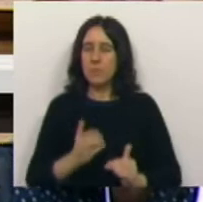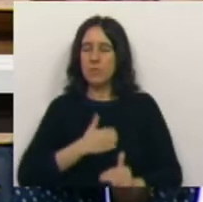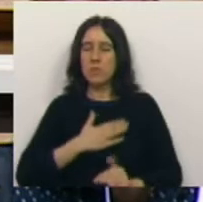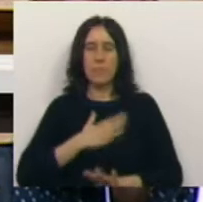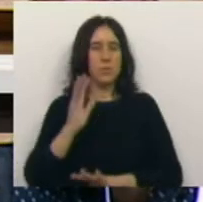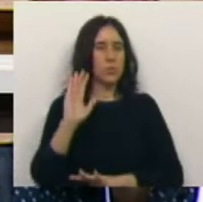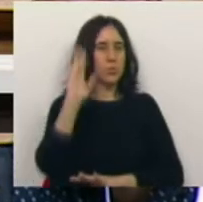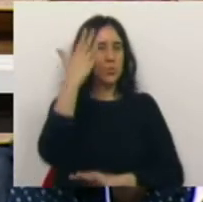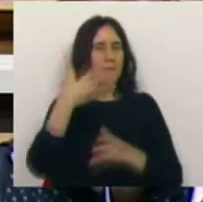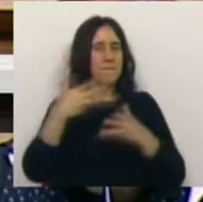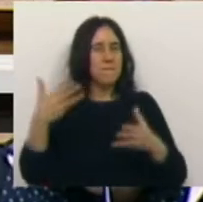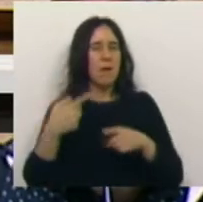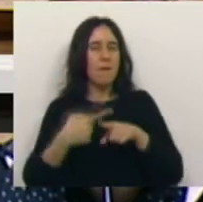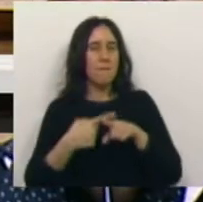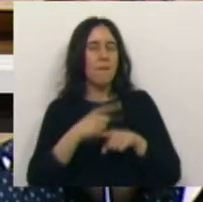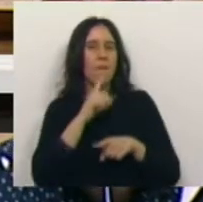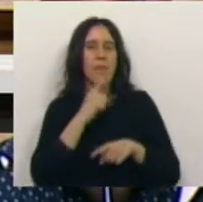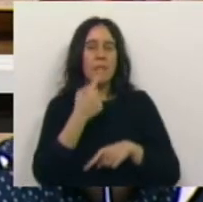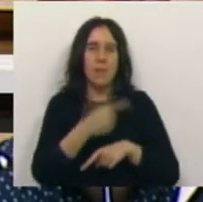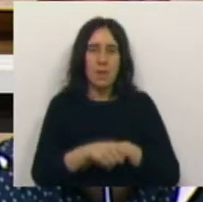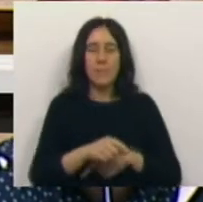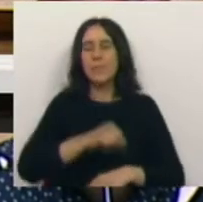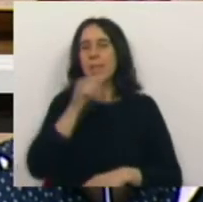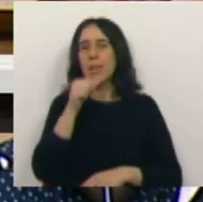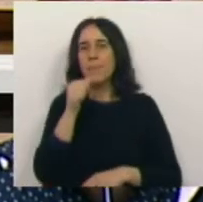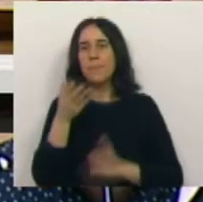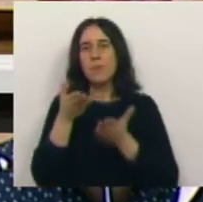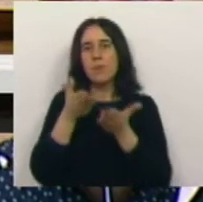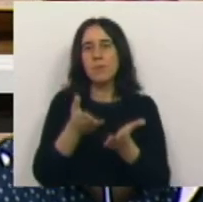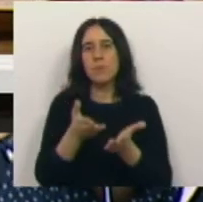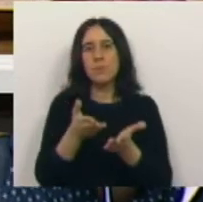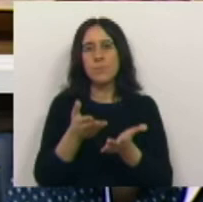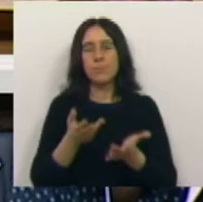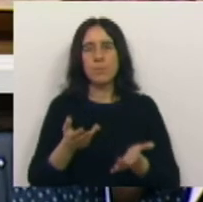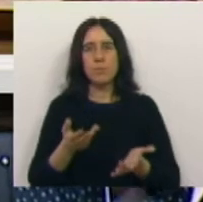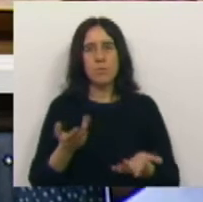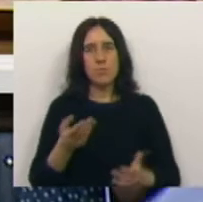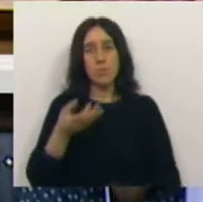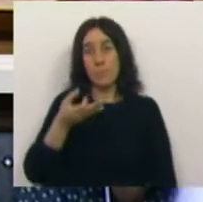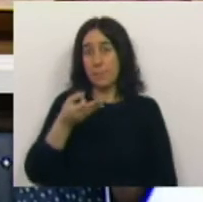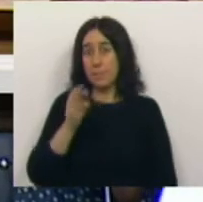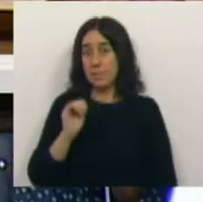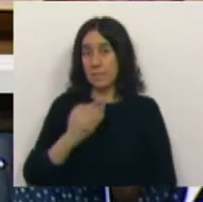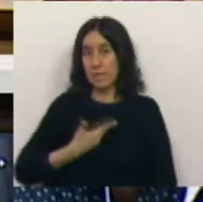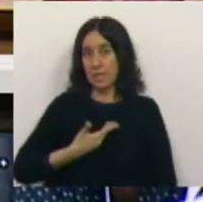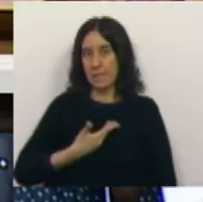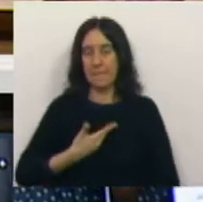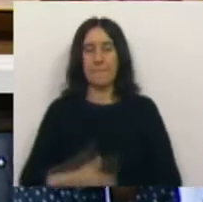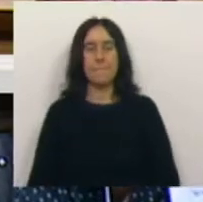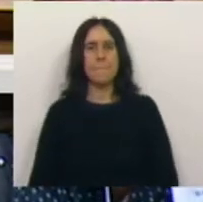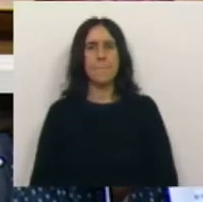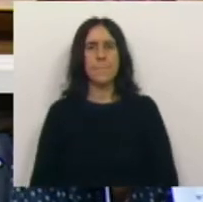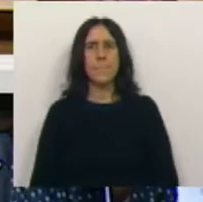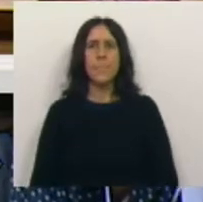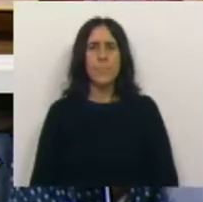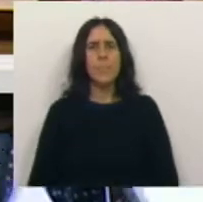dos grandes interesses, e para isso conta sempre com a ajuda também do PSD. E vem com